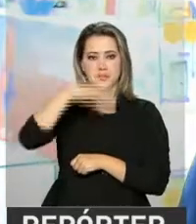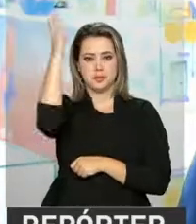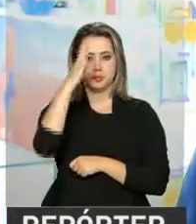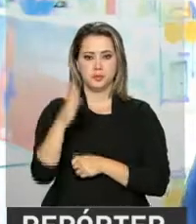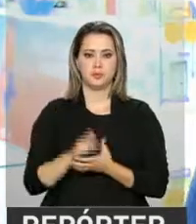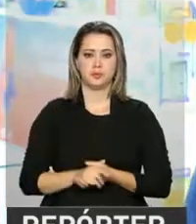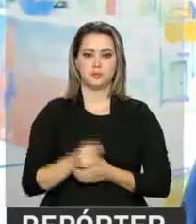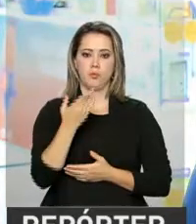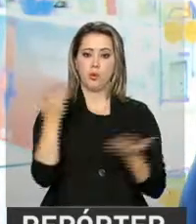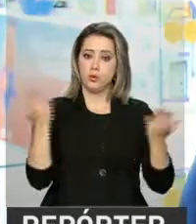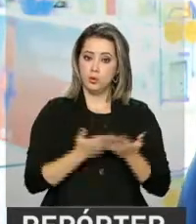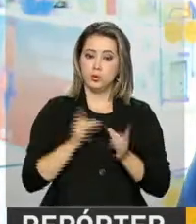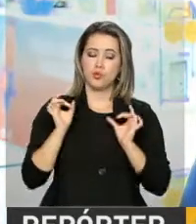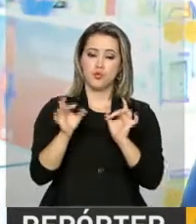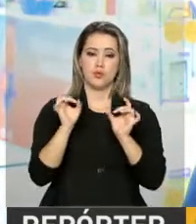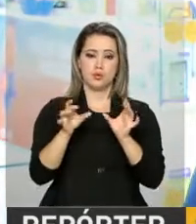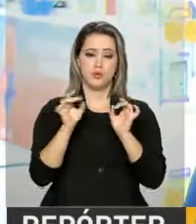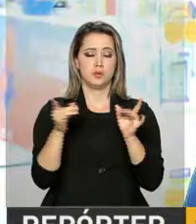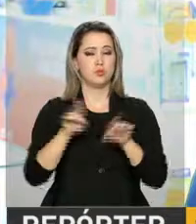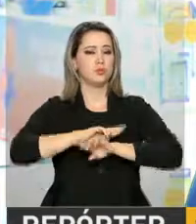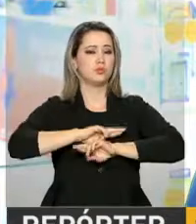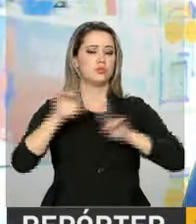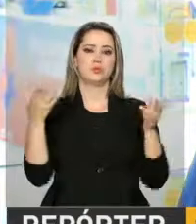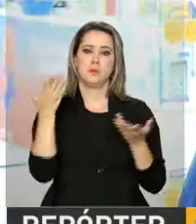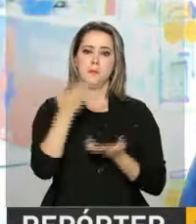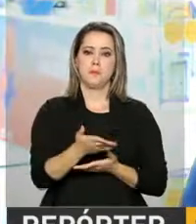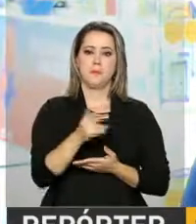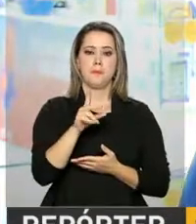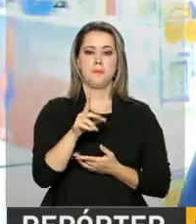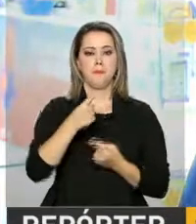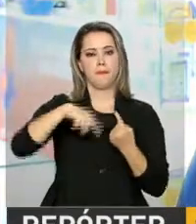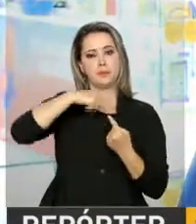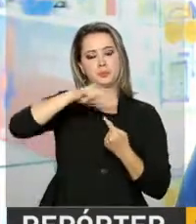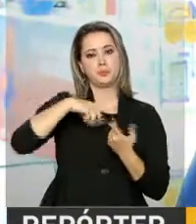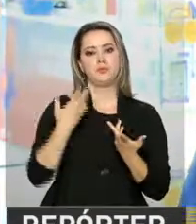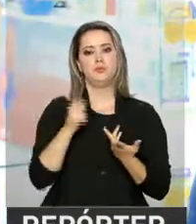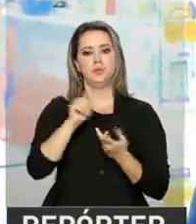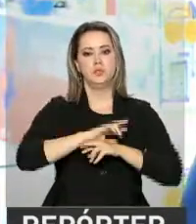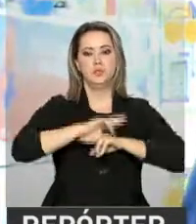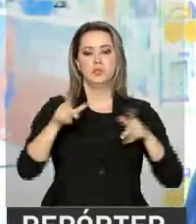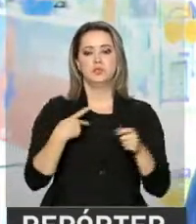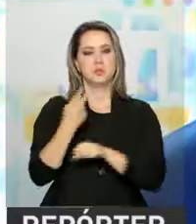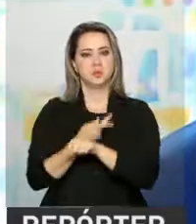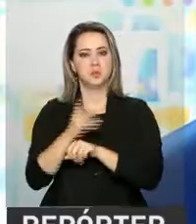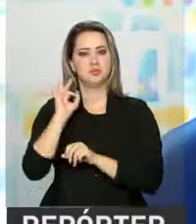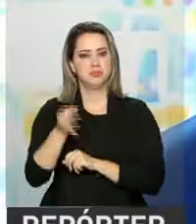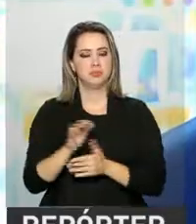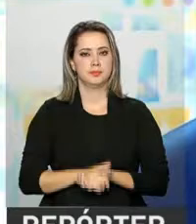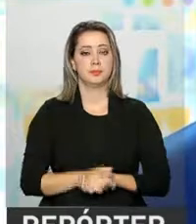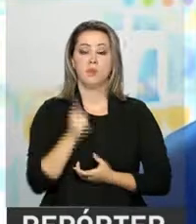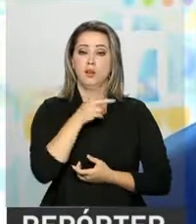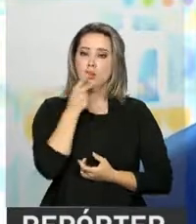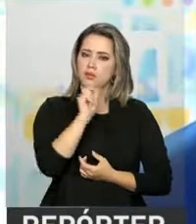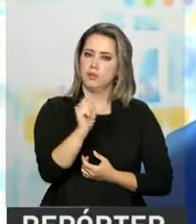um experiente que mais se vende na feira dos importados é o reds pina e tem muita procura mesmo márcio